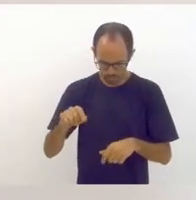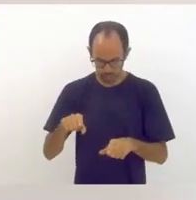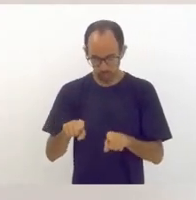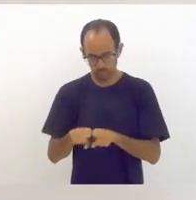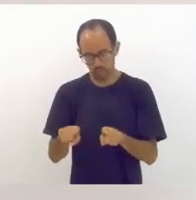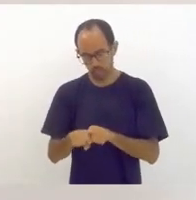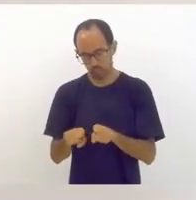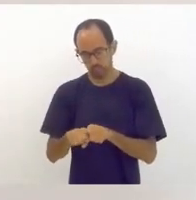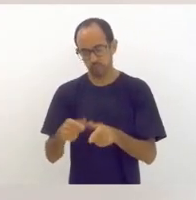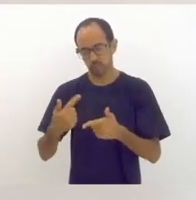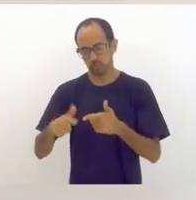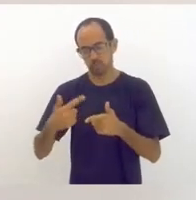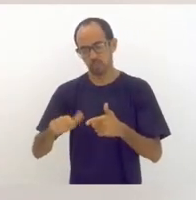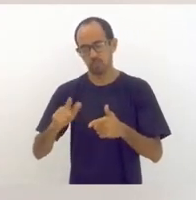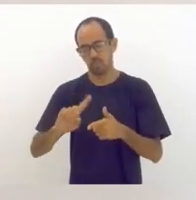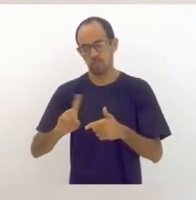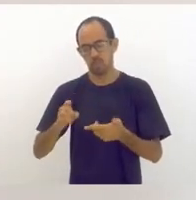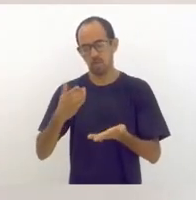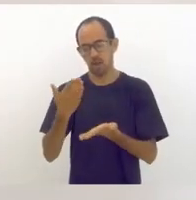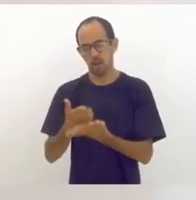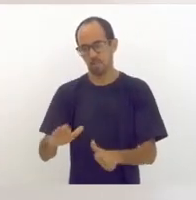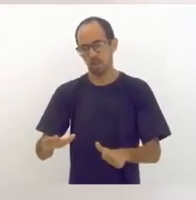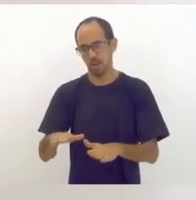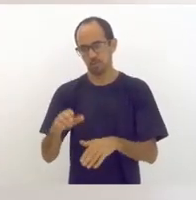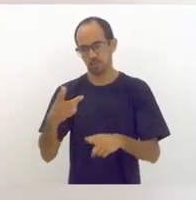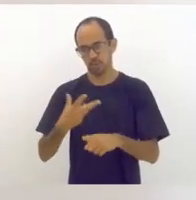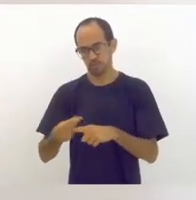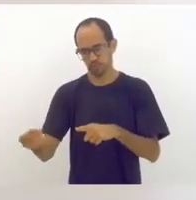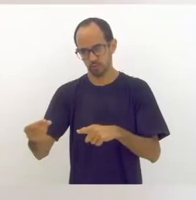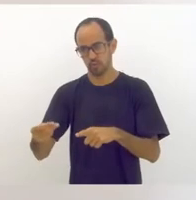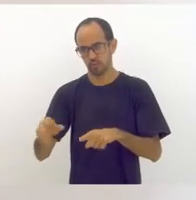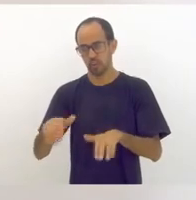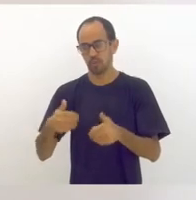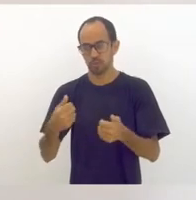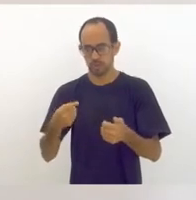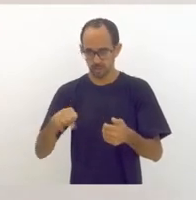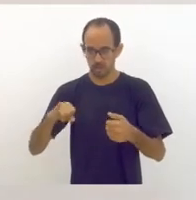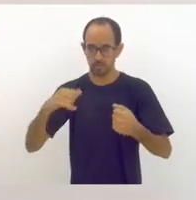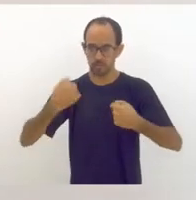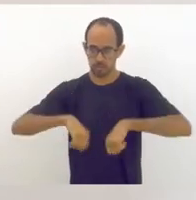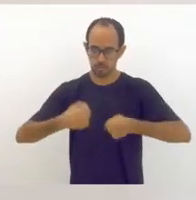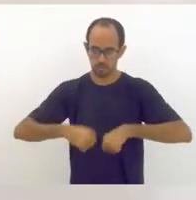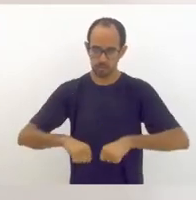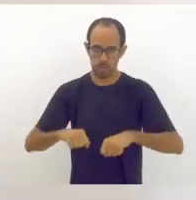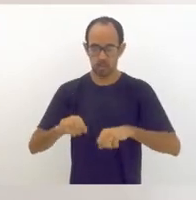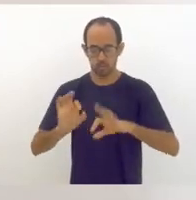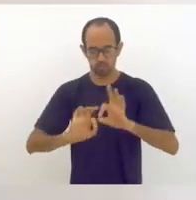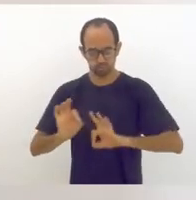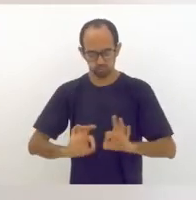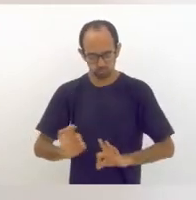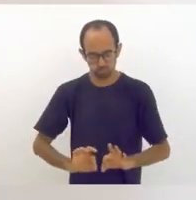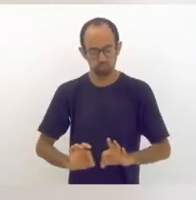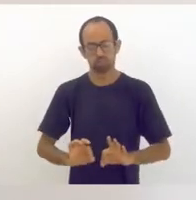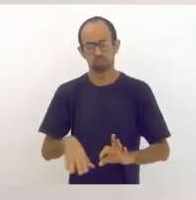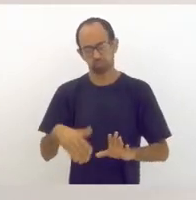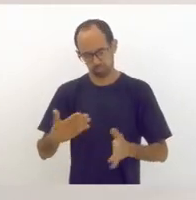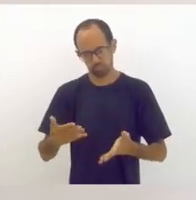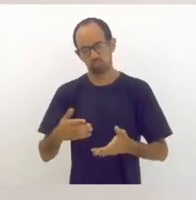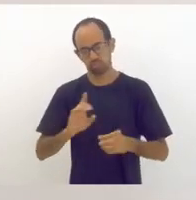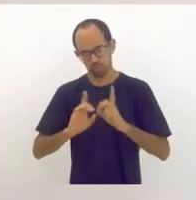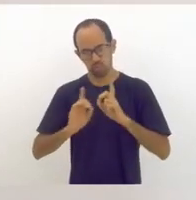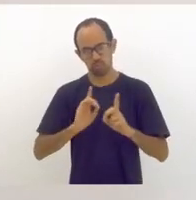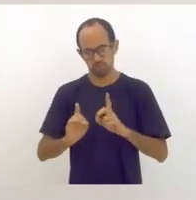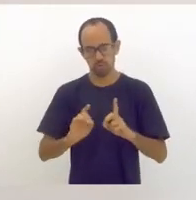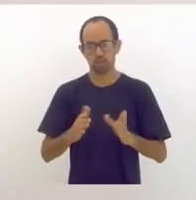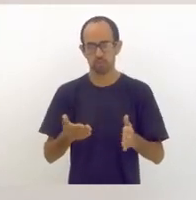nessa questão de não acabar com esse refúgio em hipótese nenhuma. Se for preciso, algum ajuste pontual que a gente faça discutindo, e aí já fica